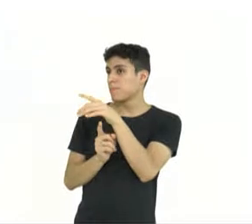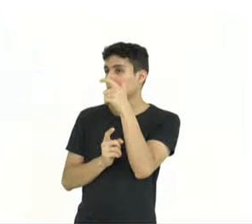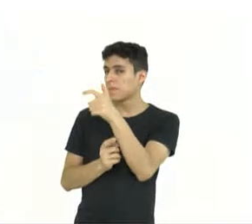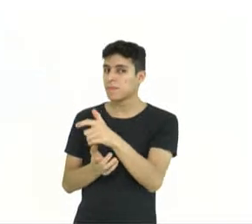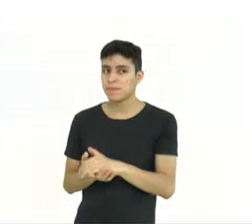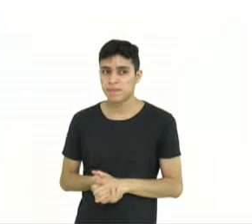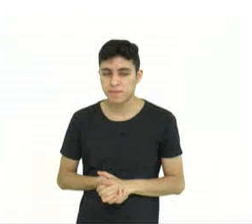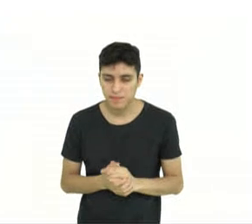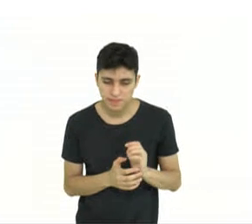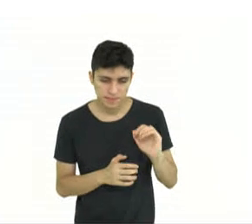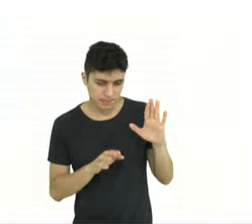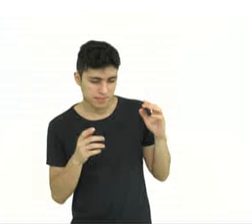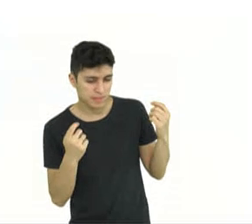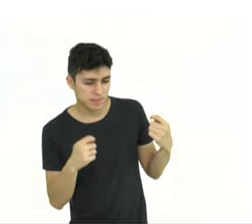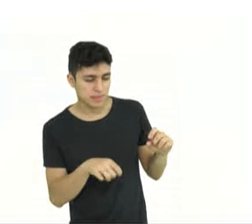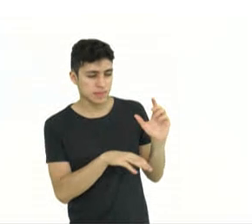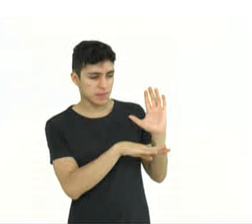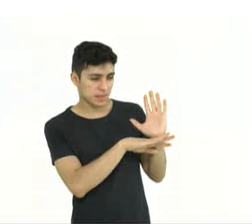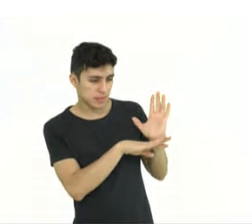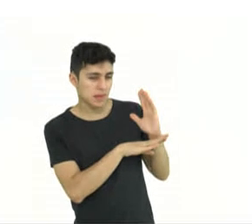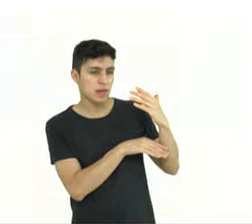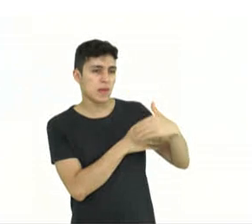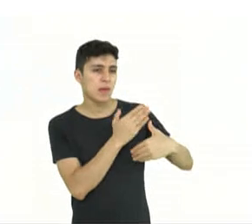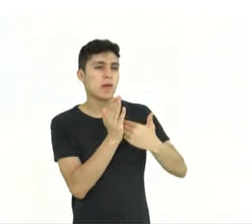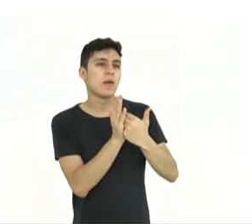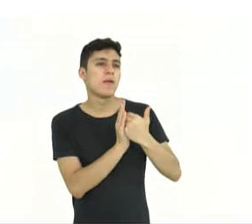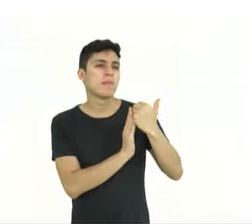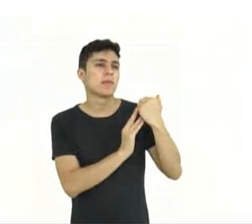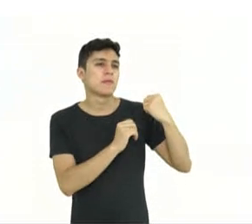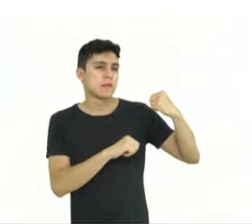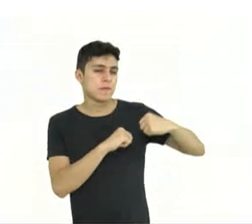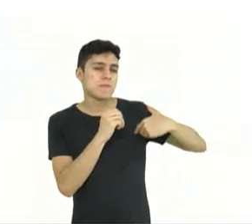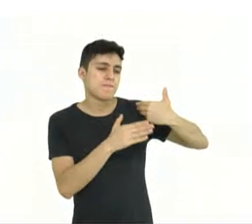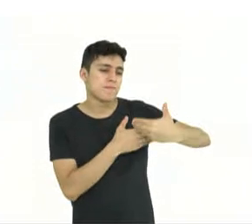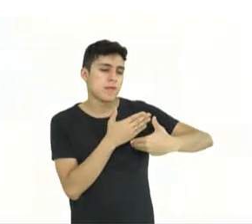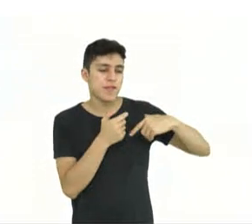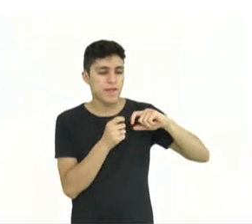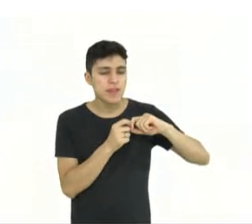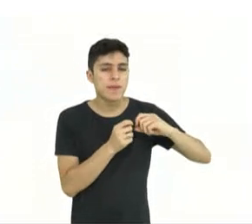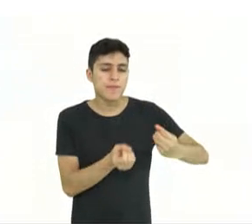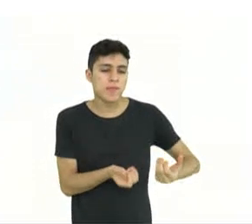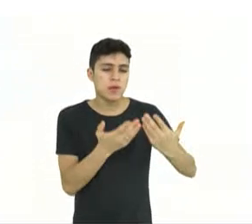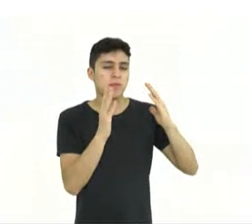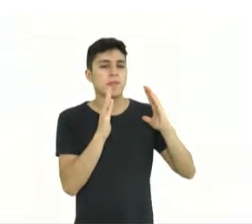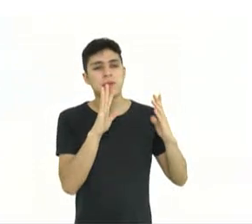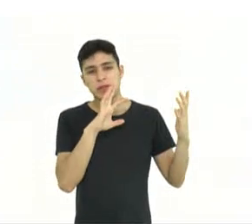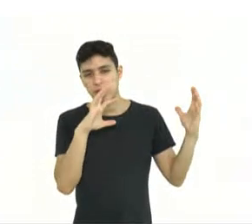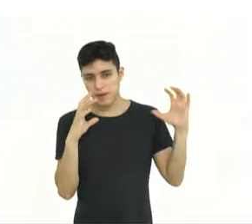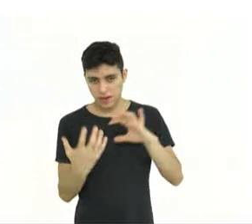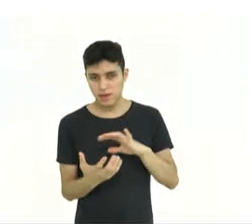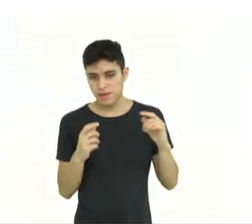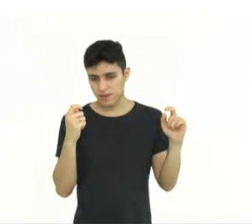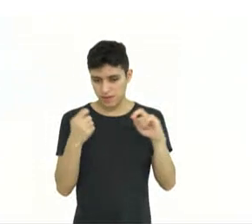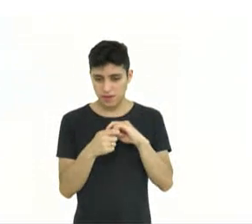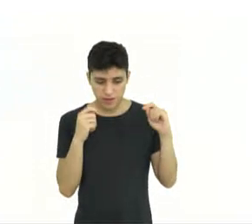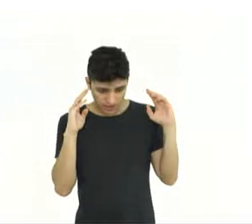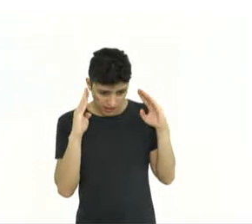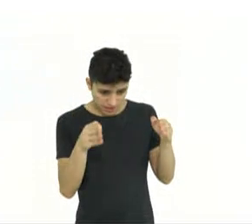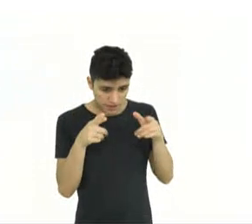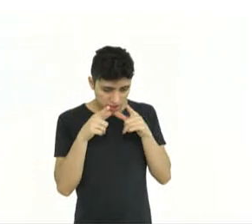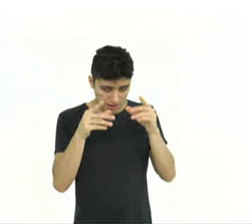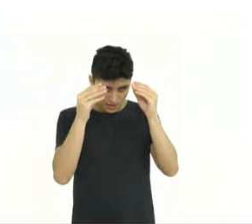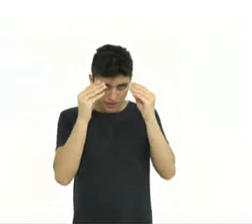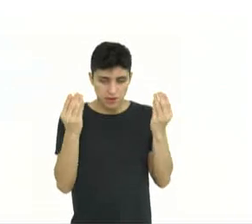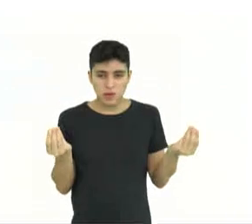o aumento da demanda de filmes Extra sou seu processo desde sua produção marcando uma época de transição e fazendo a